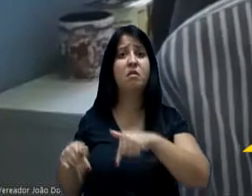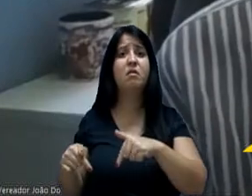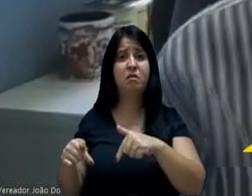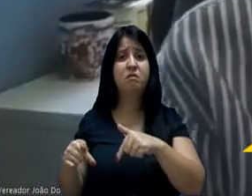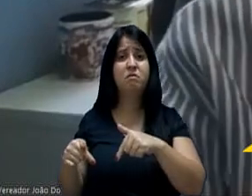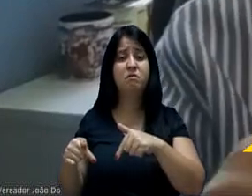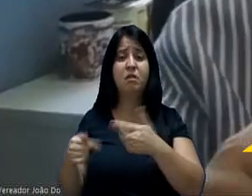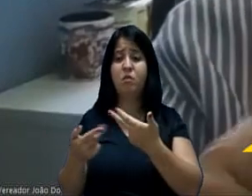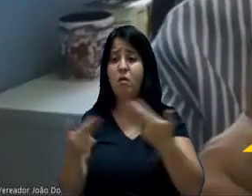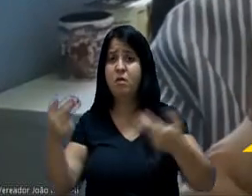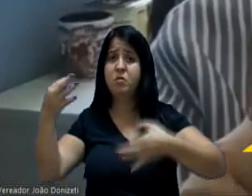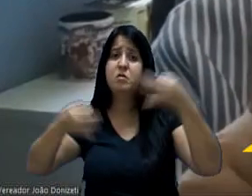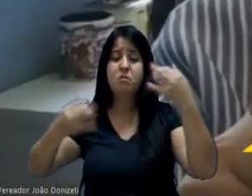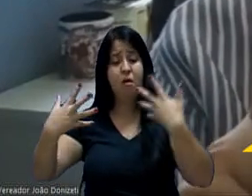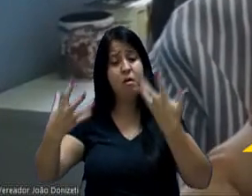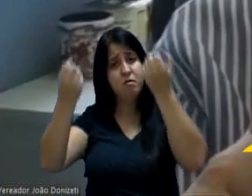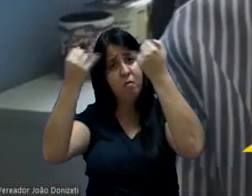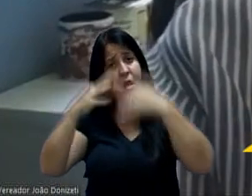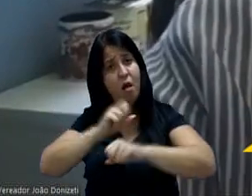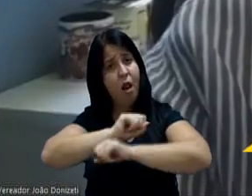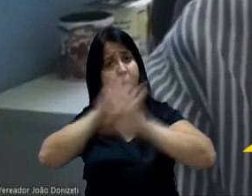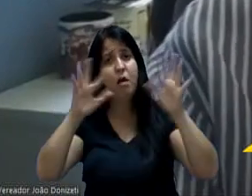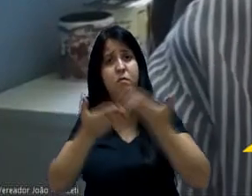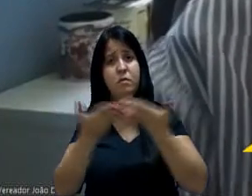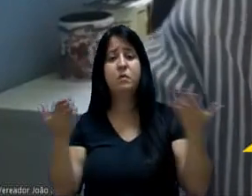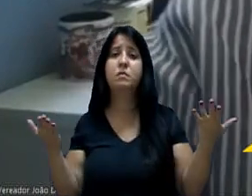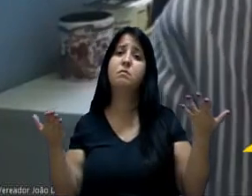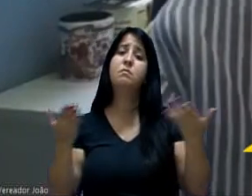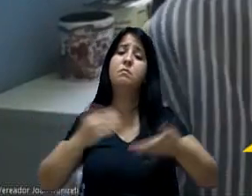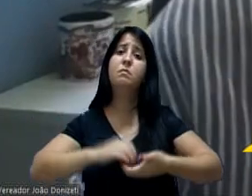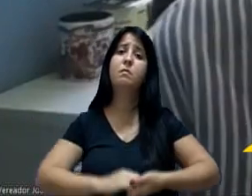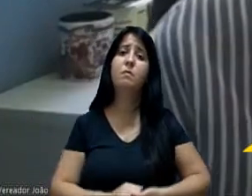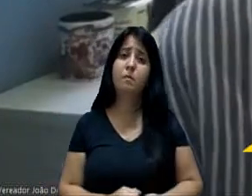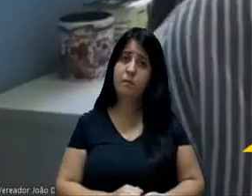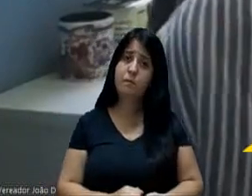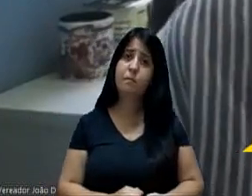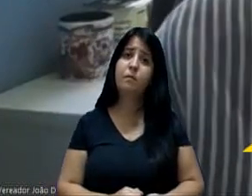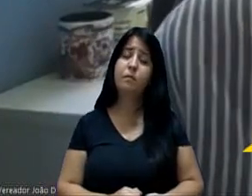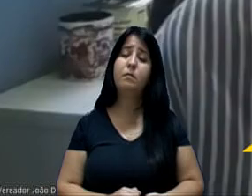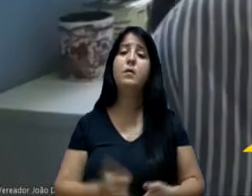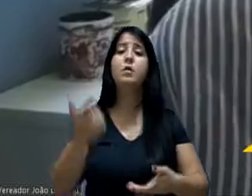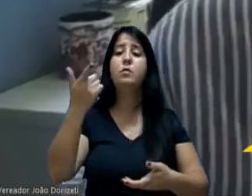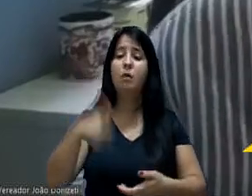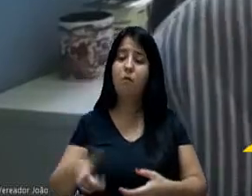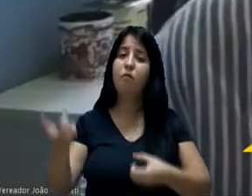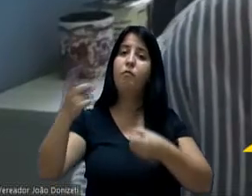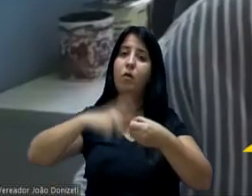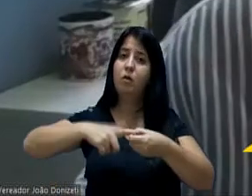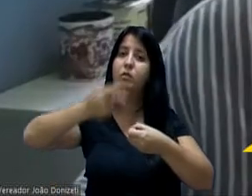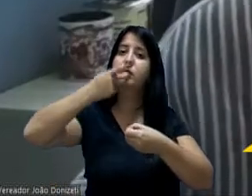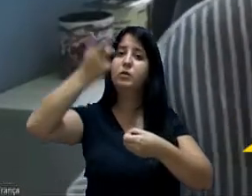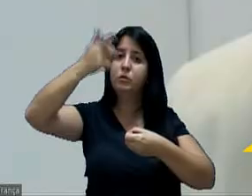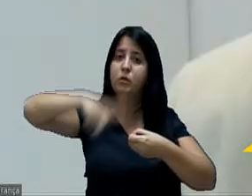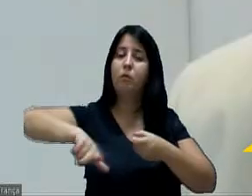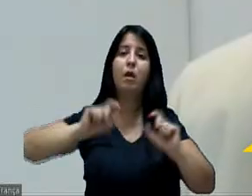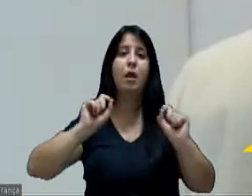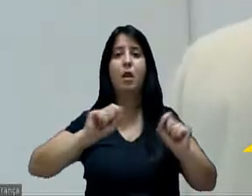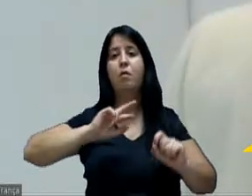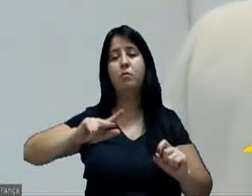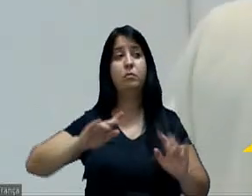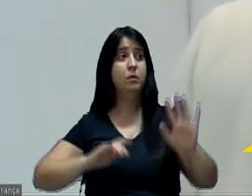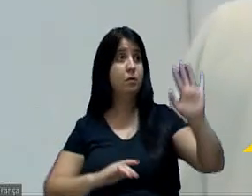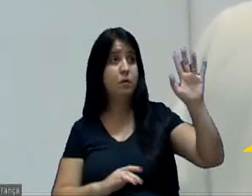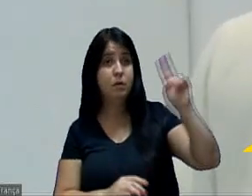do parecer da Comissão de Justiça. Quero deixar claro isso para Vossa Excelência, vereador. E volto a insistir. Presidente, não cabe a nós. Parte o